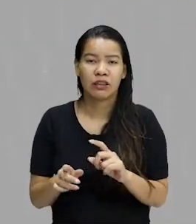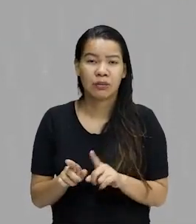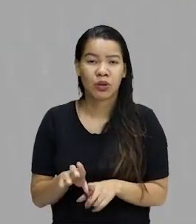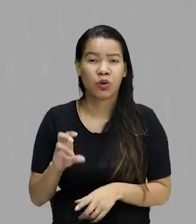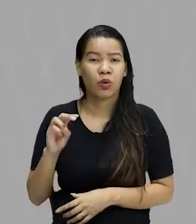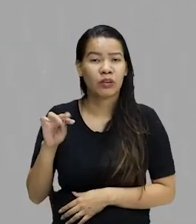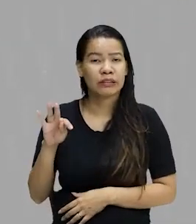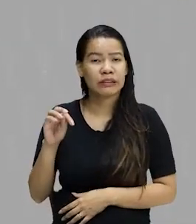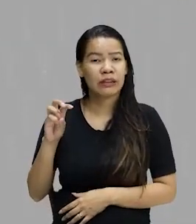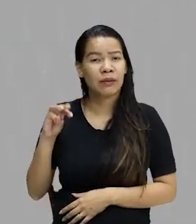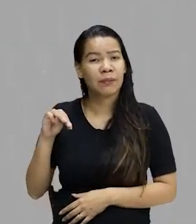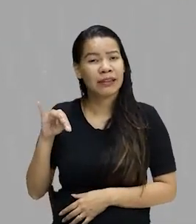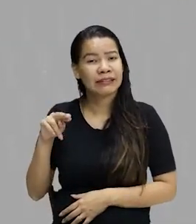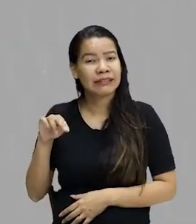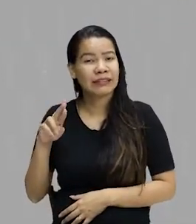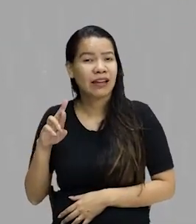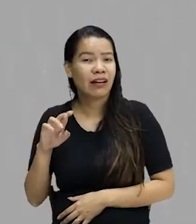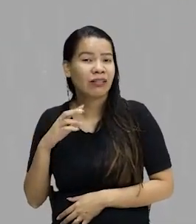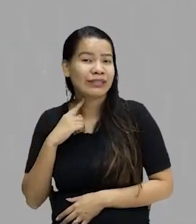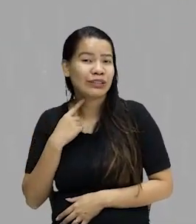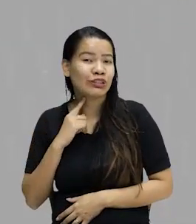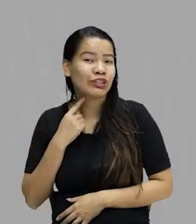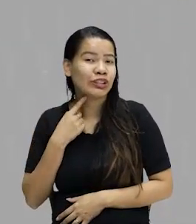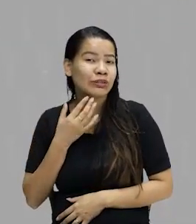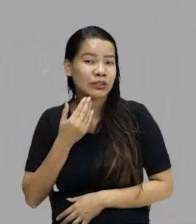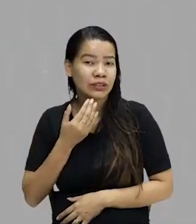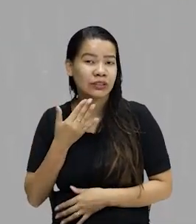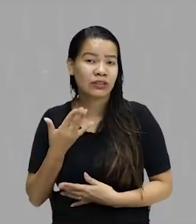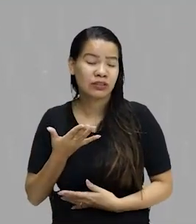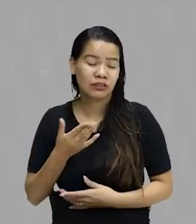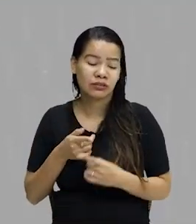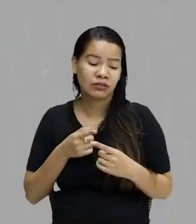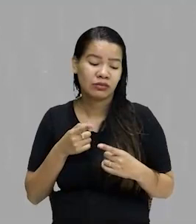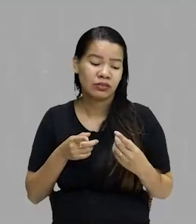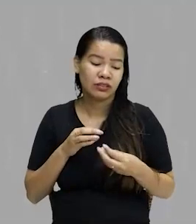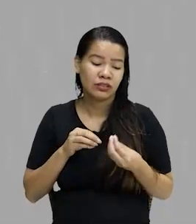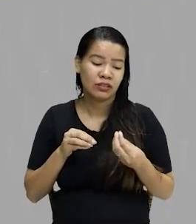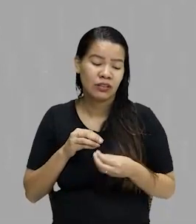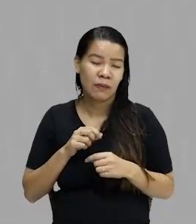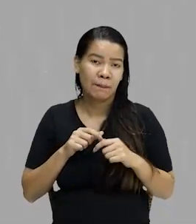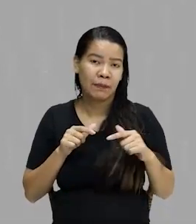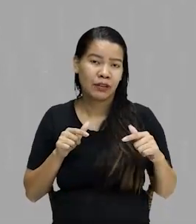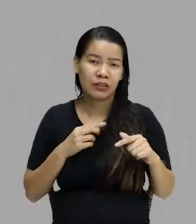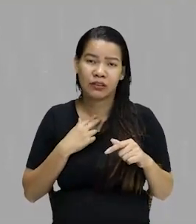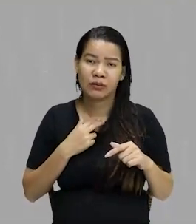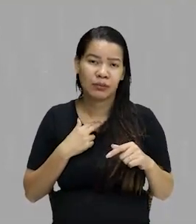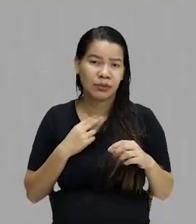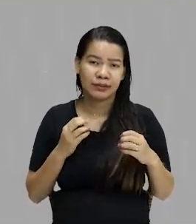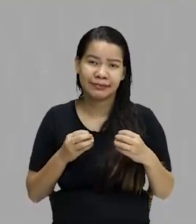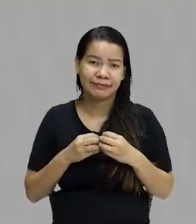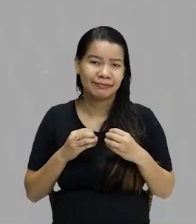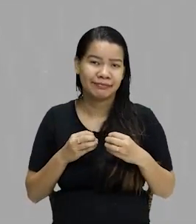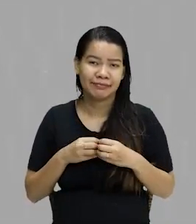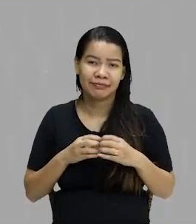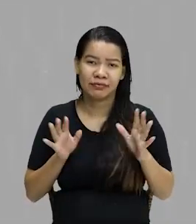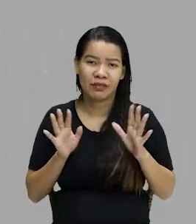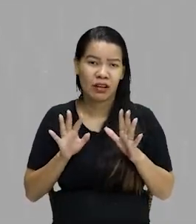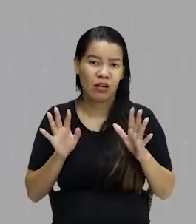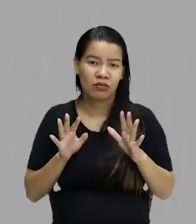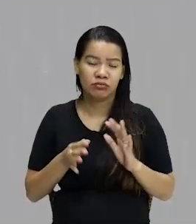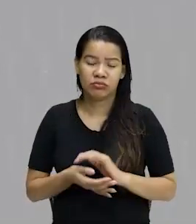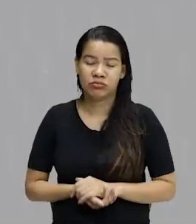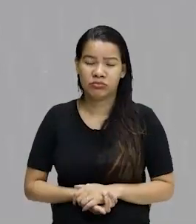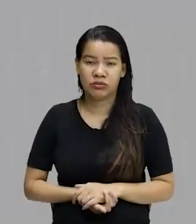alimentos. Então, produtos de limpeza e substâncias químicas, em hipótese alguma, não podem estar próximos de